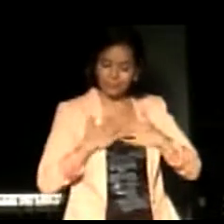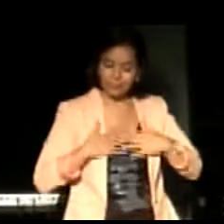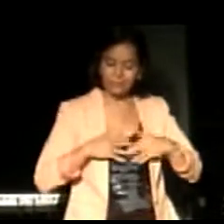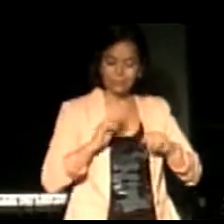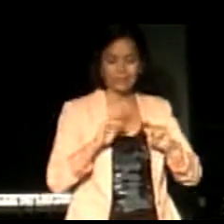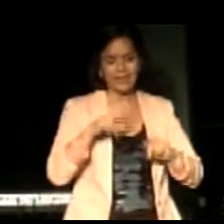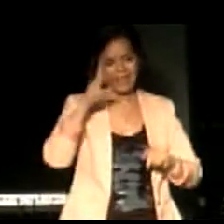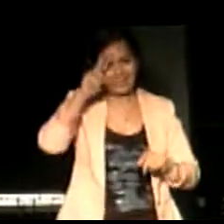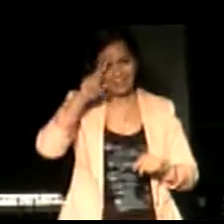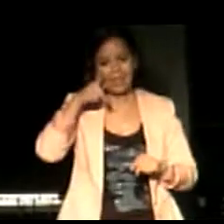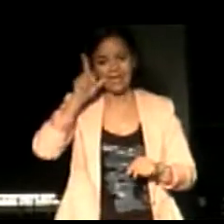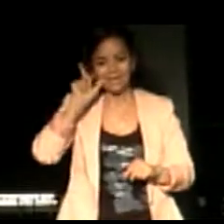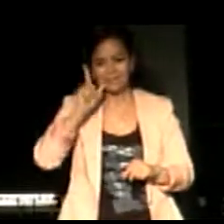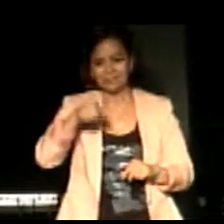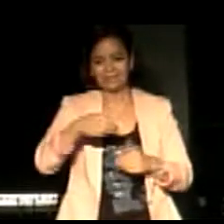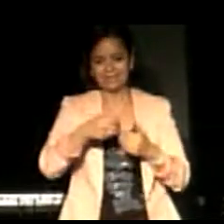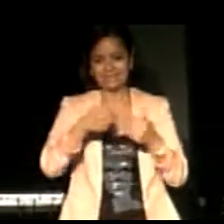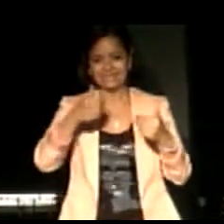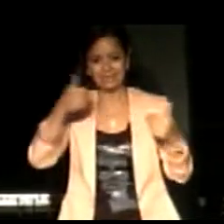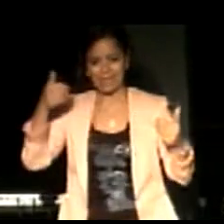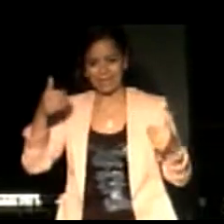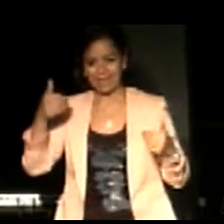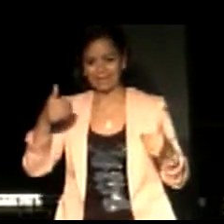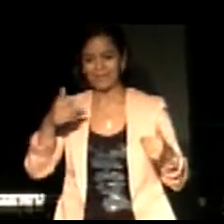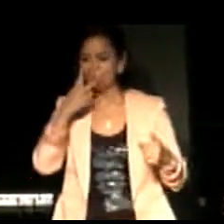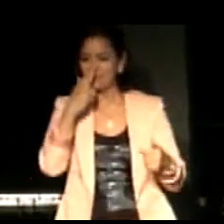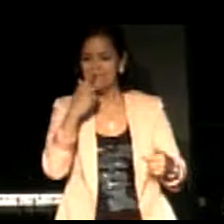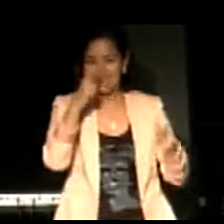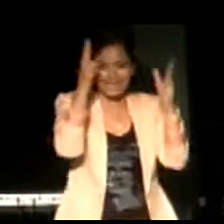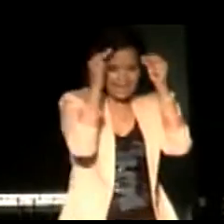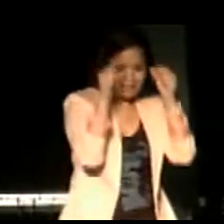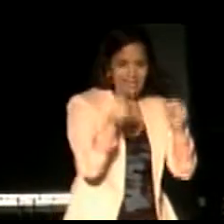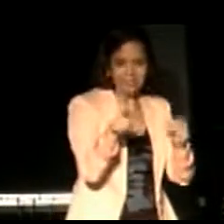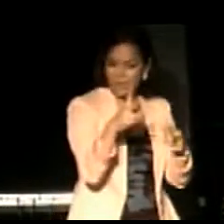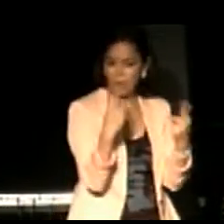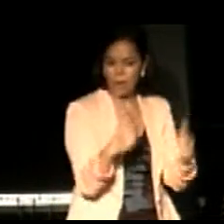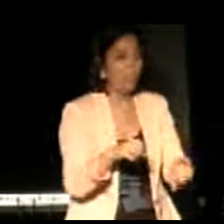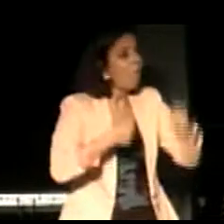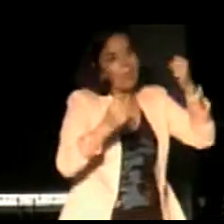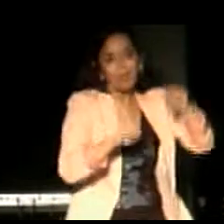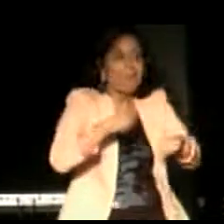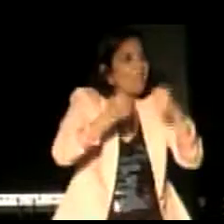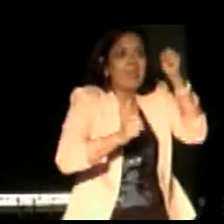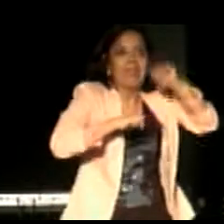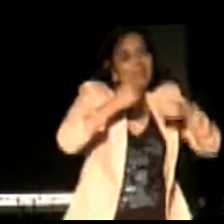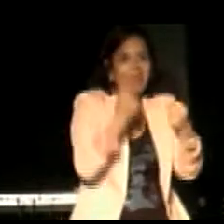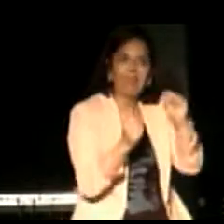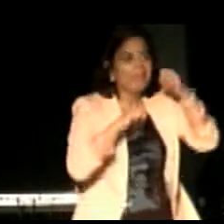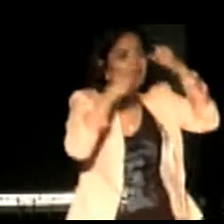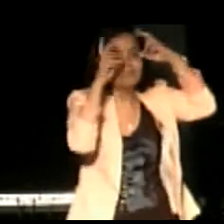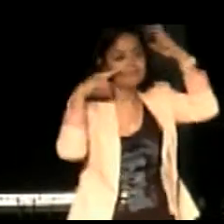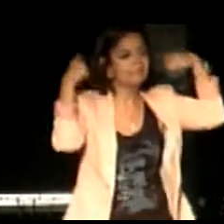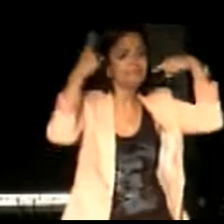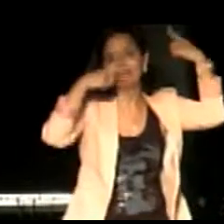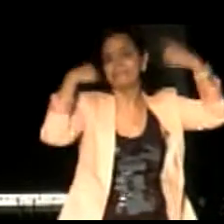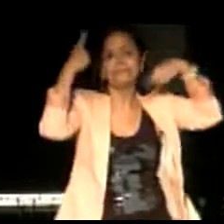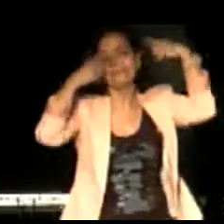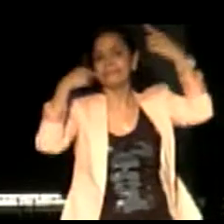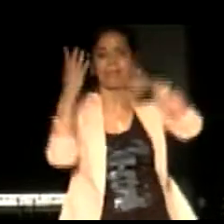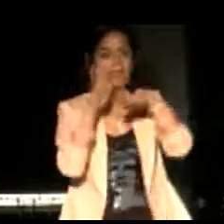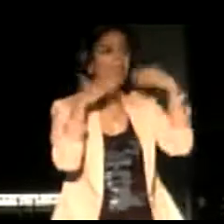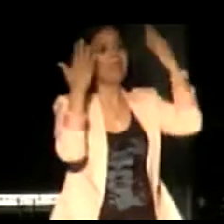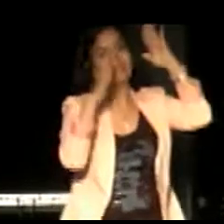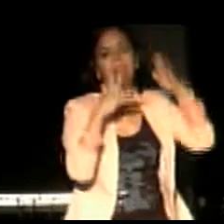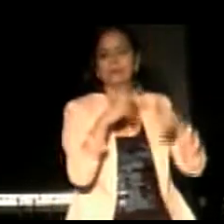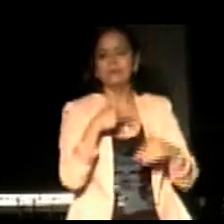separados de Cristo, nós éramos como cavalos selvagens. Não se sintam ofendidos por causa disso. Mas nós éramos